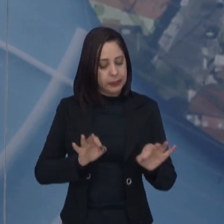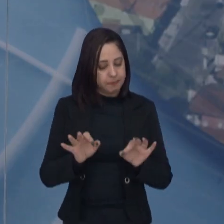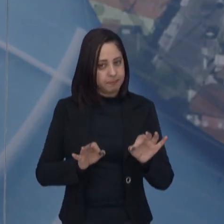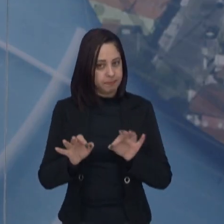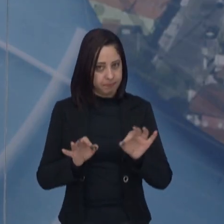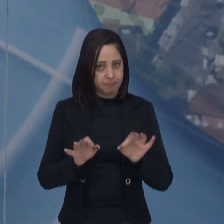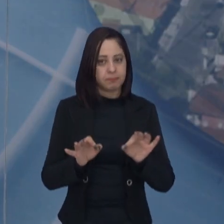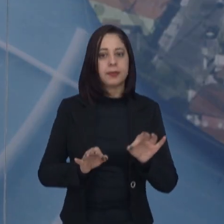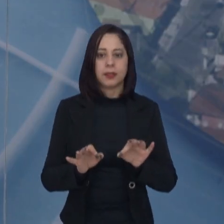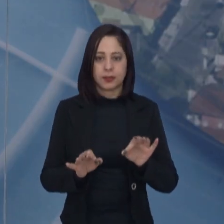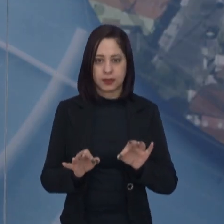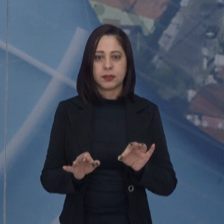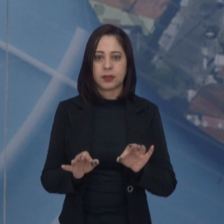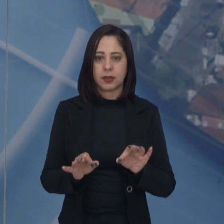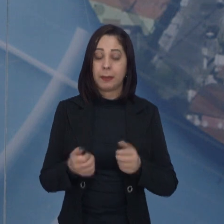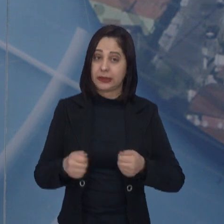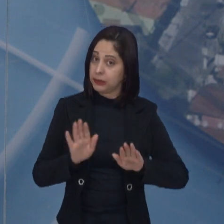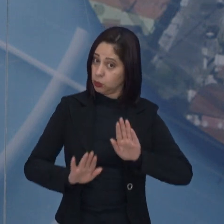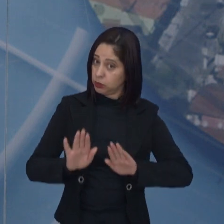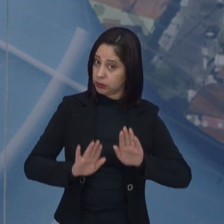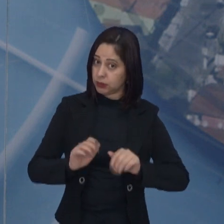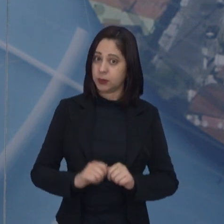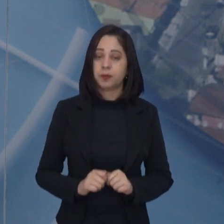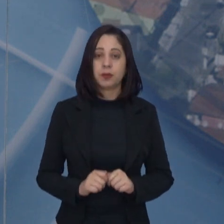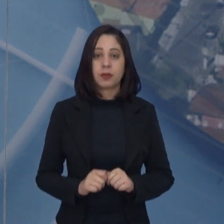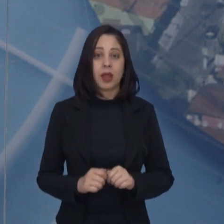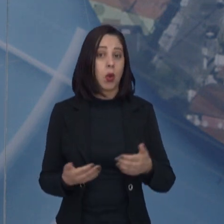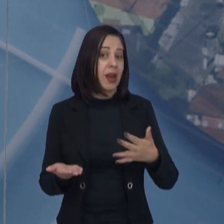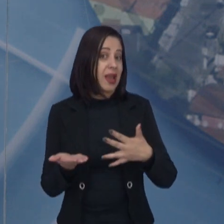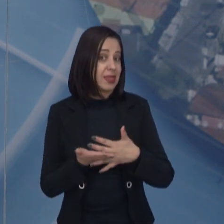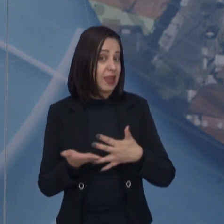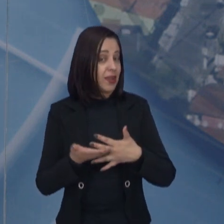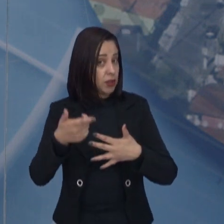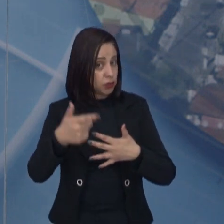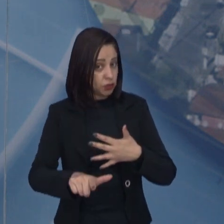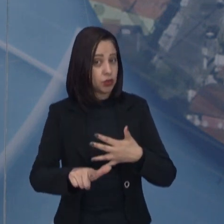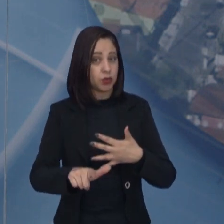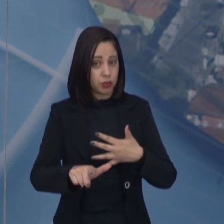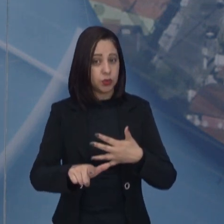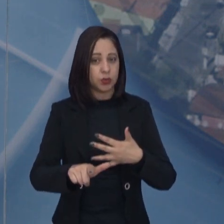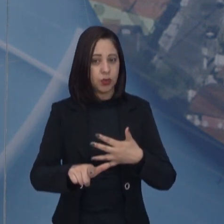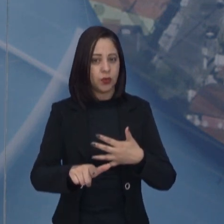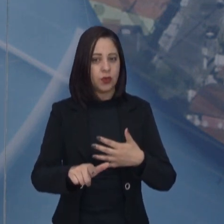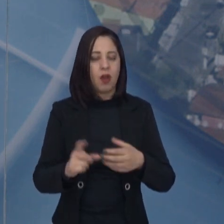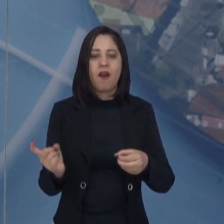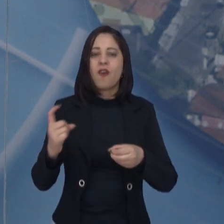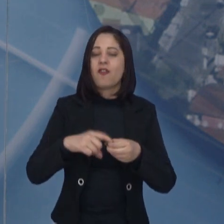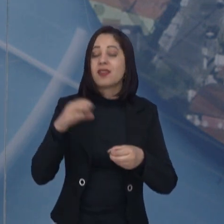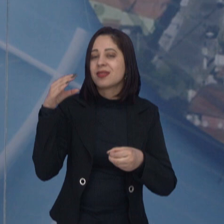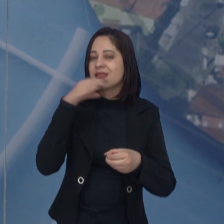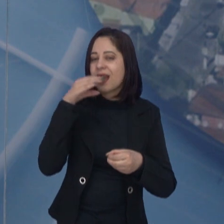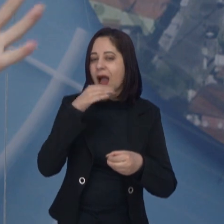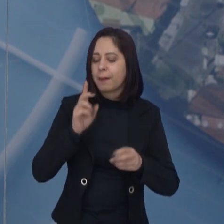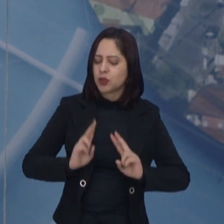da credibilidade, tem de ter muito cuidado mesmo. Olha só, a gente vai para mais uma pausa, nossa última de hoje, mas daqui a pouquinho a gente